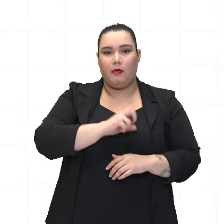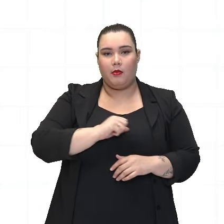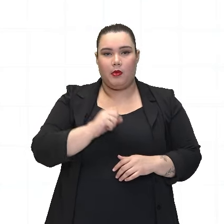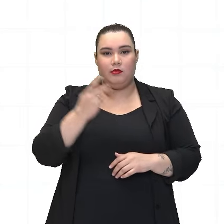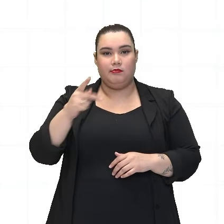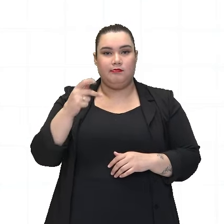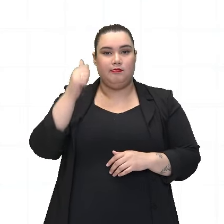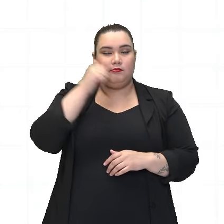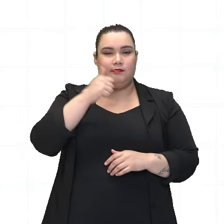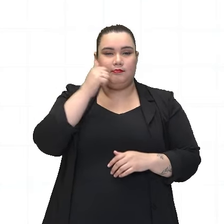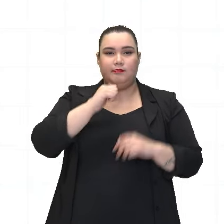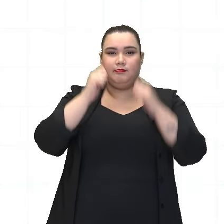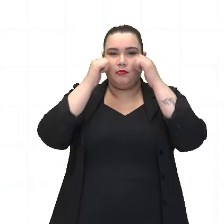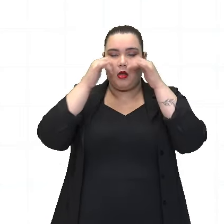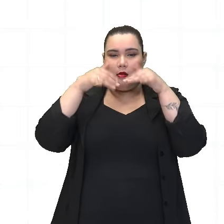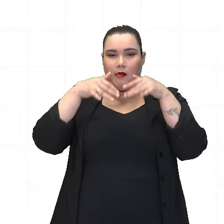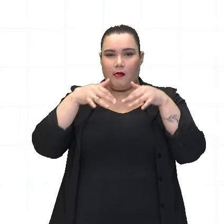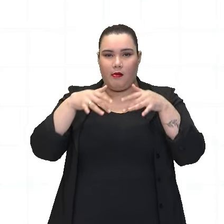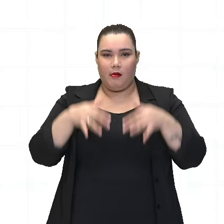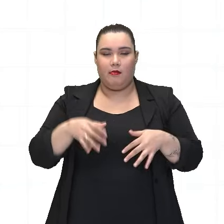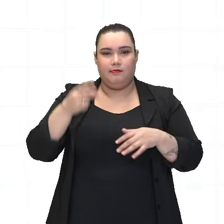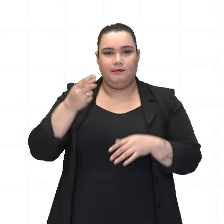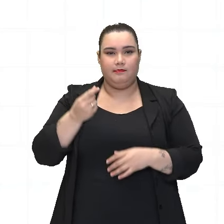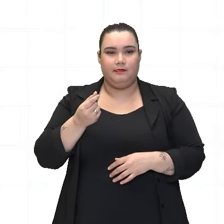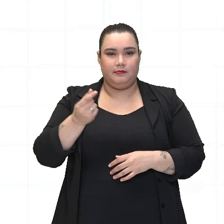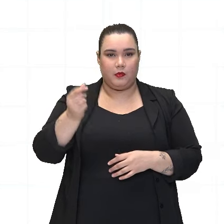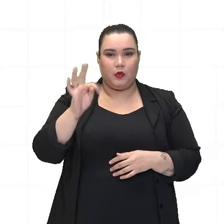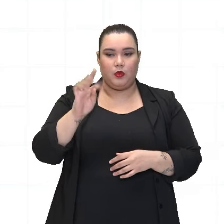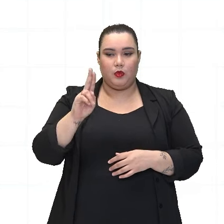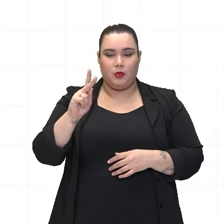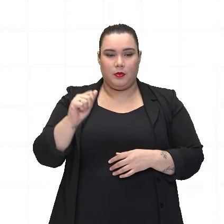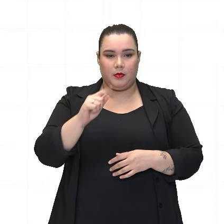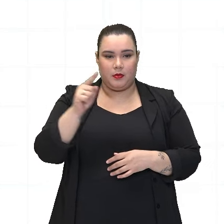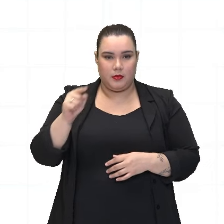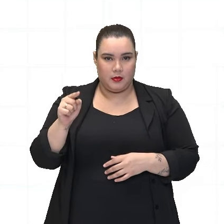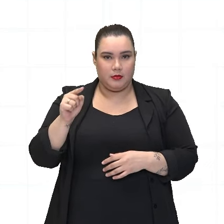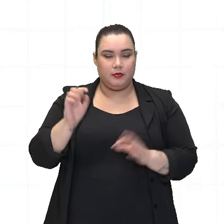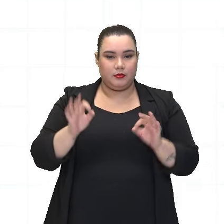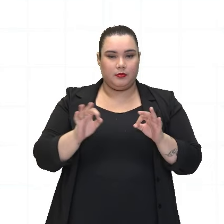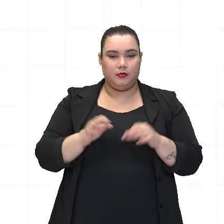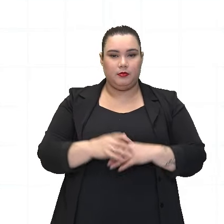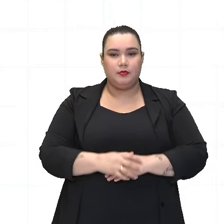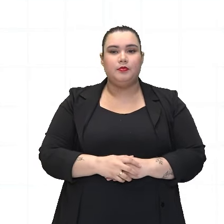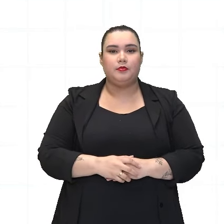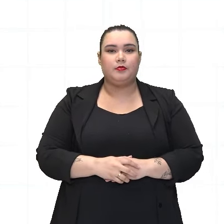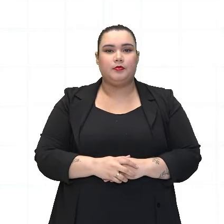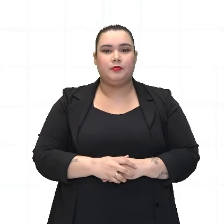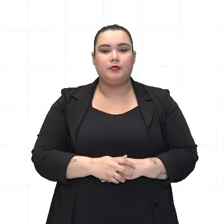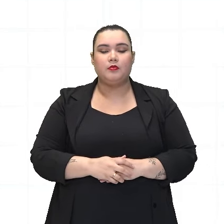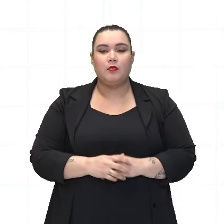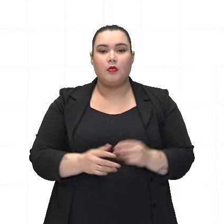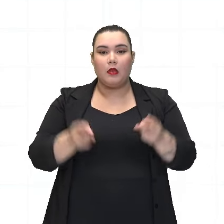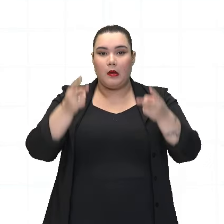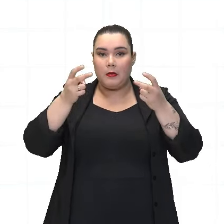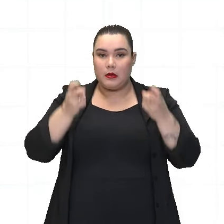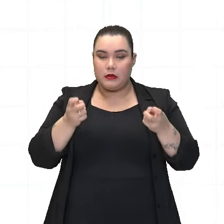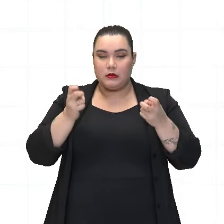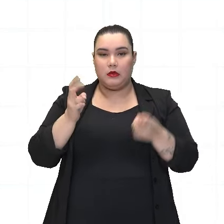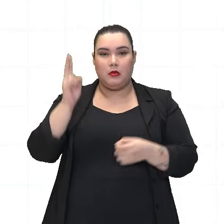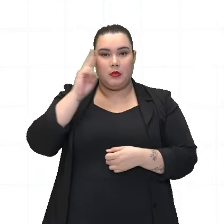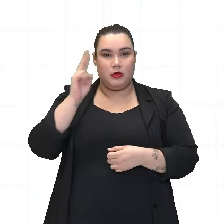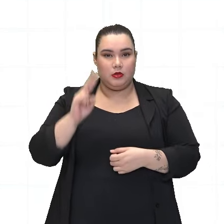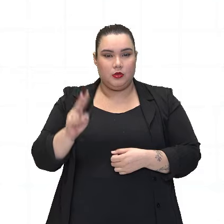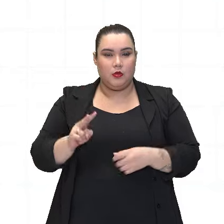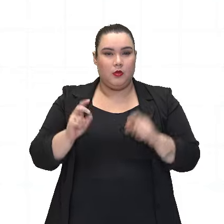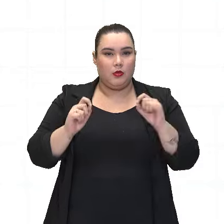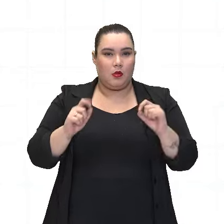das lágrimas, né, que foram eternizadas por Tupã e transformadas em diamante. Ok? Perceba que a nossa história, voltando